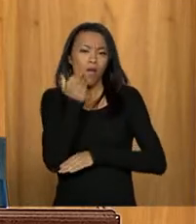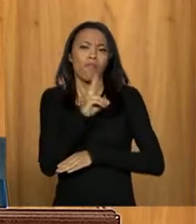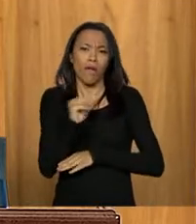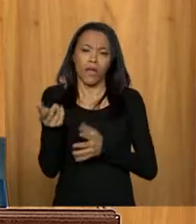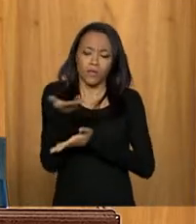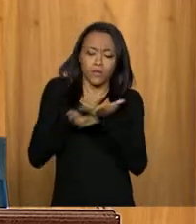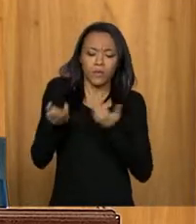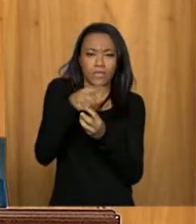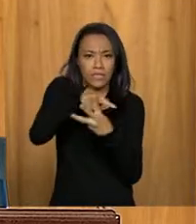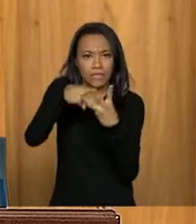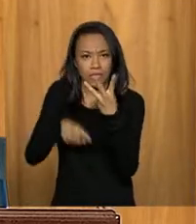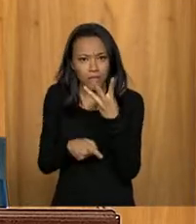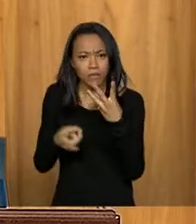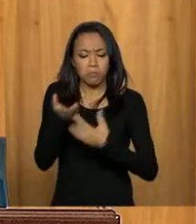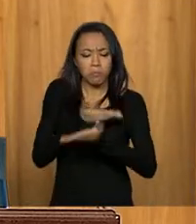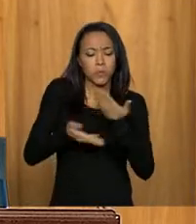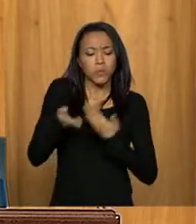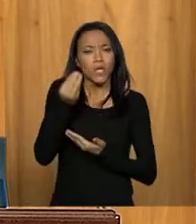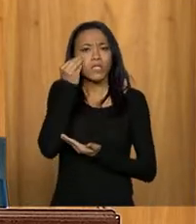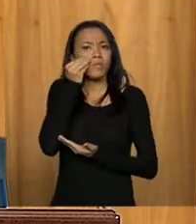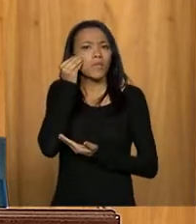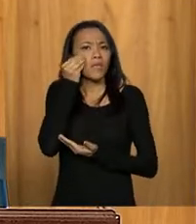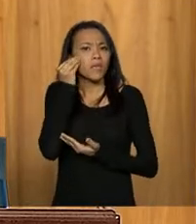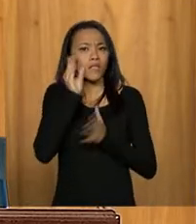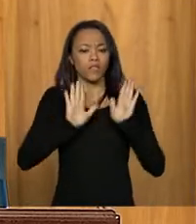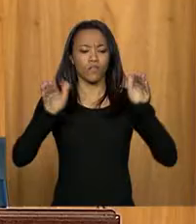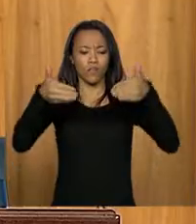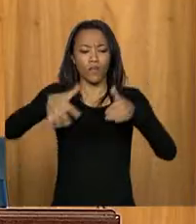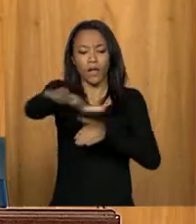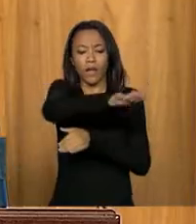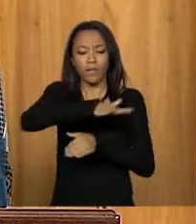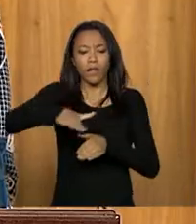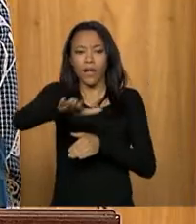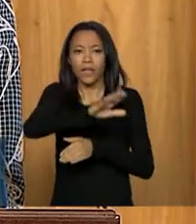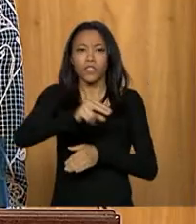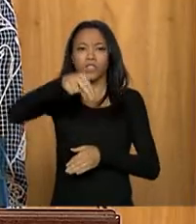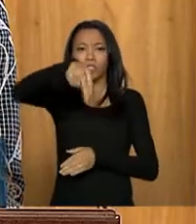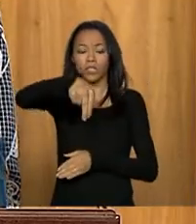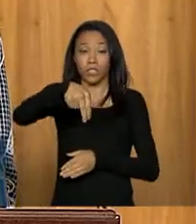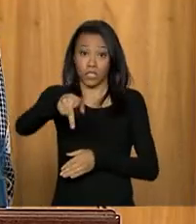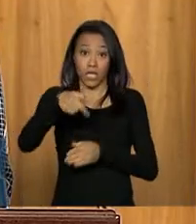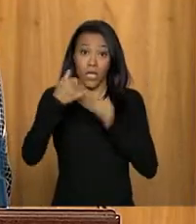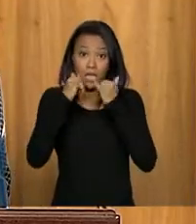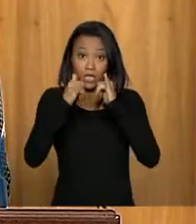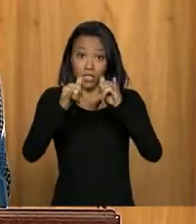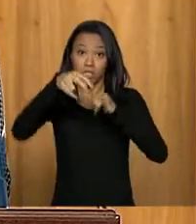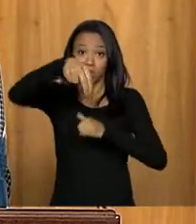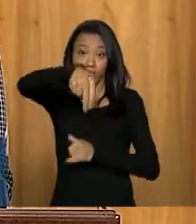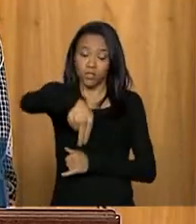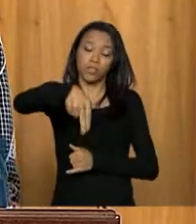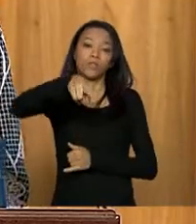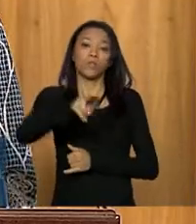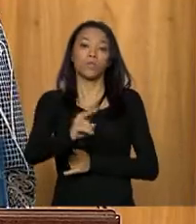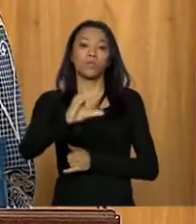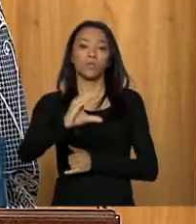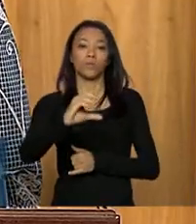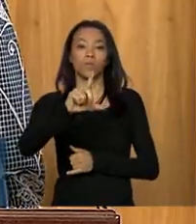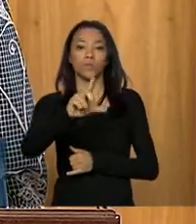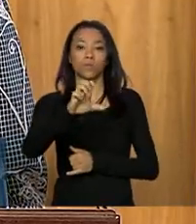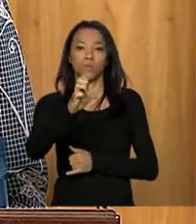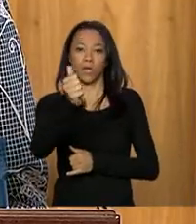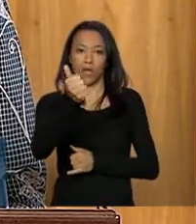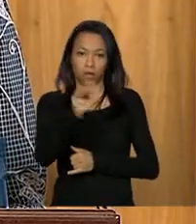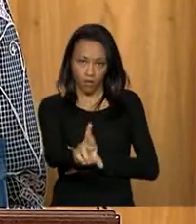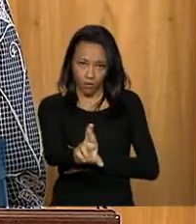tecnologias e experiências no campo da energia termonuclear com ganho para ambos os lados. Além